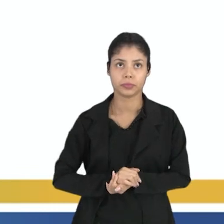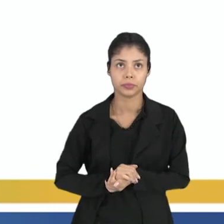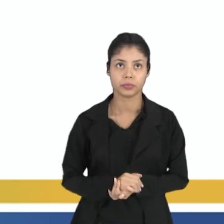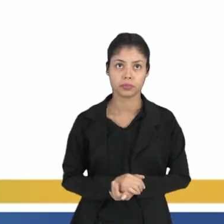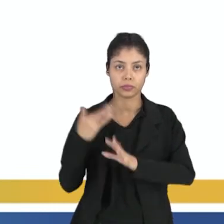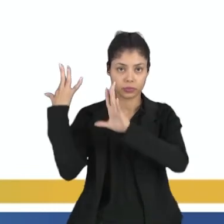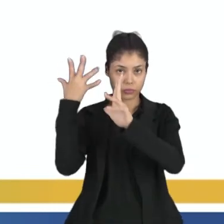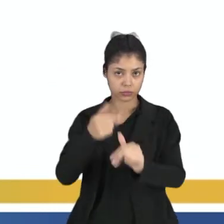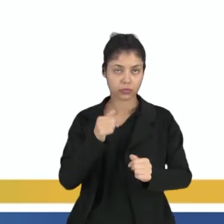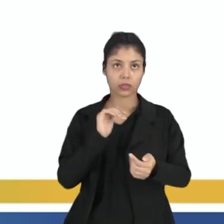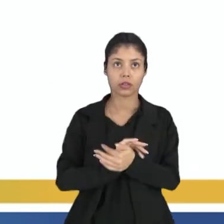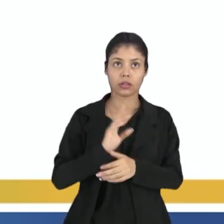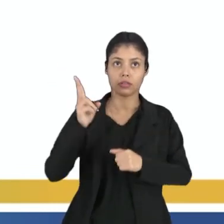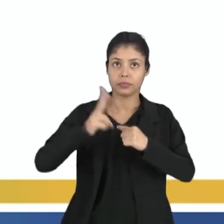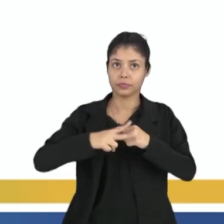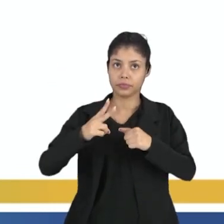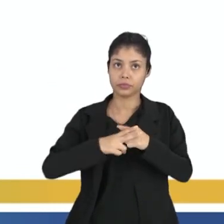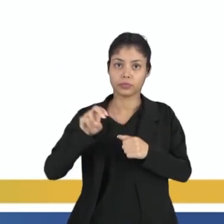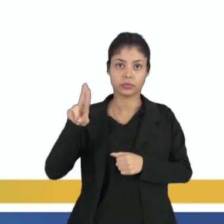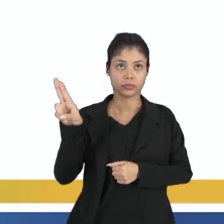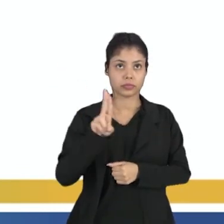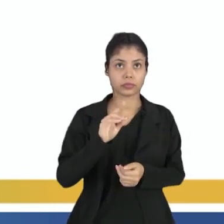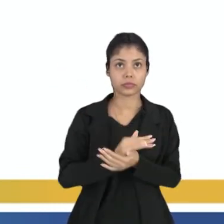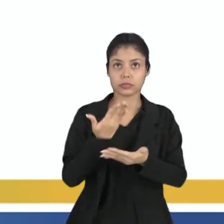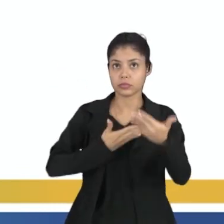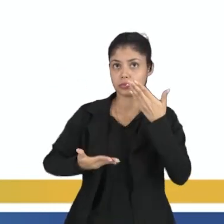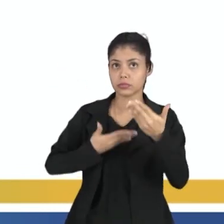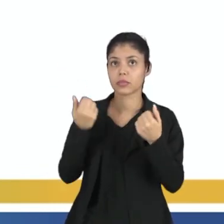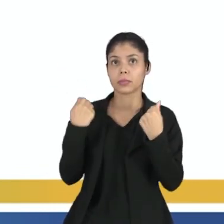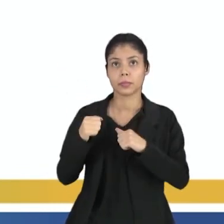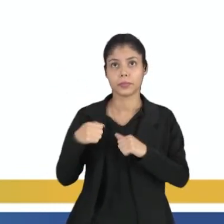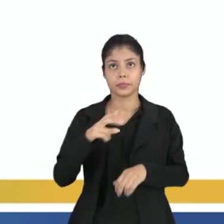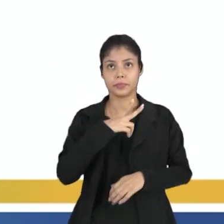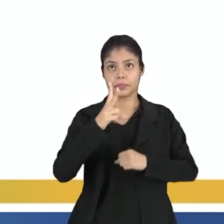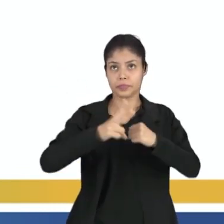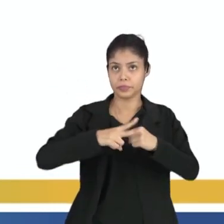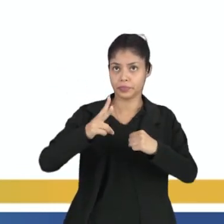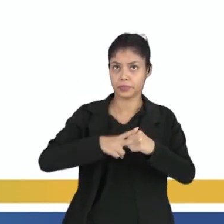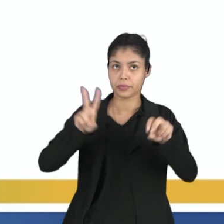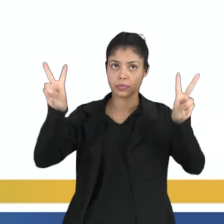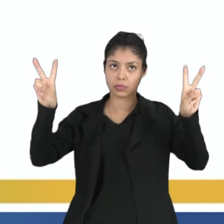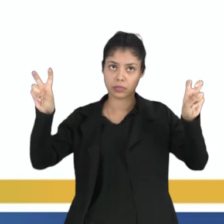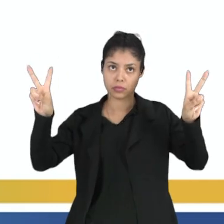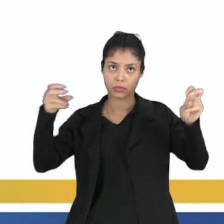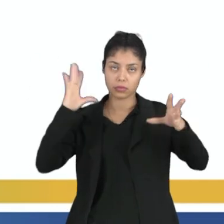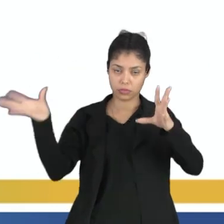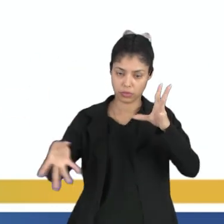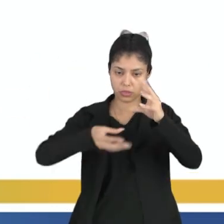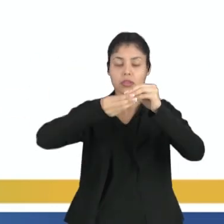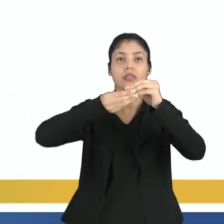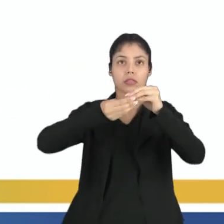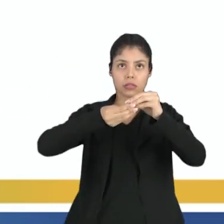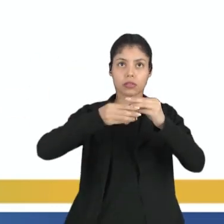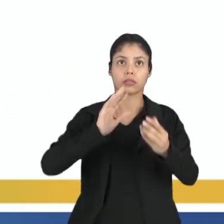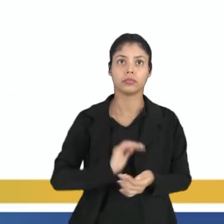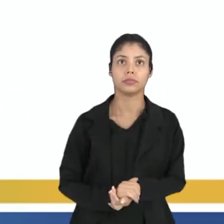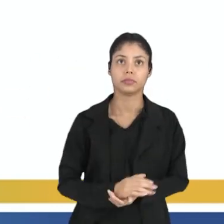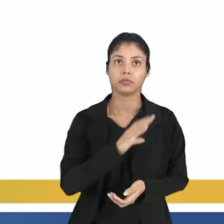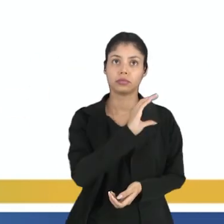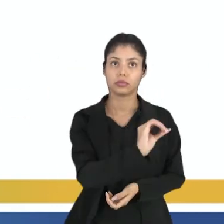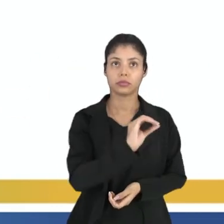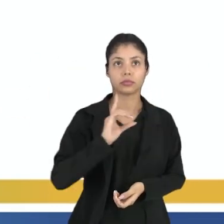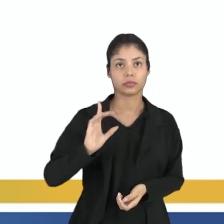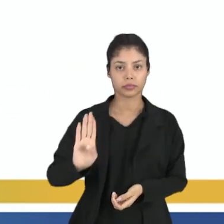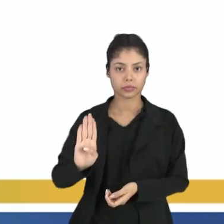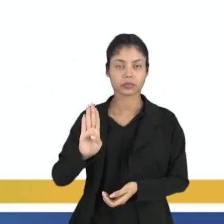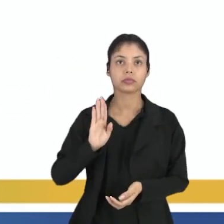E só recapitulando, a regência verbal é a relação que se estabelece entre os verbos e os termos que os